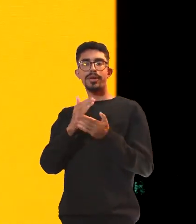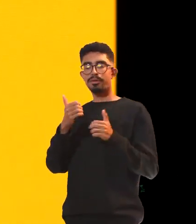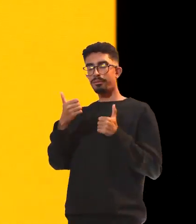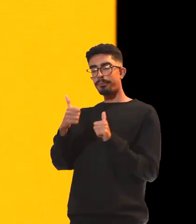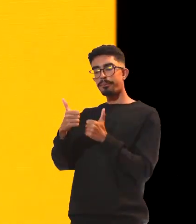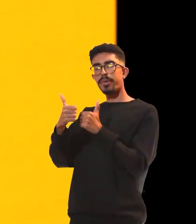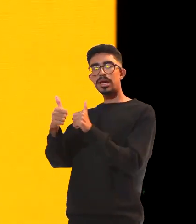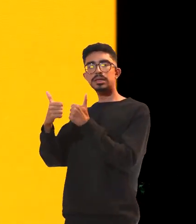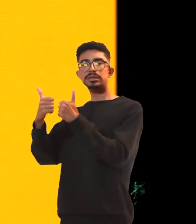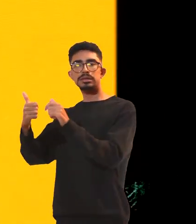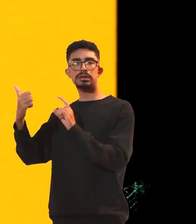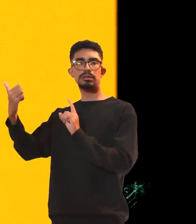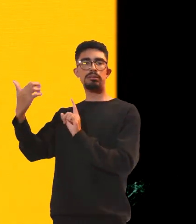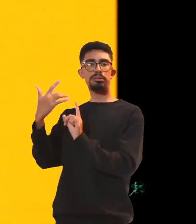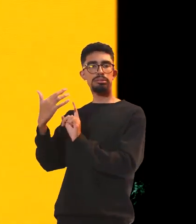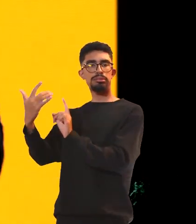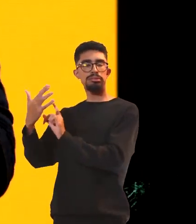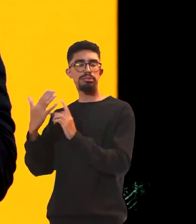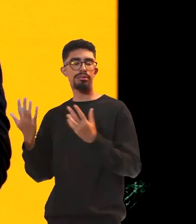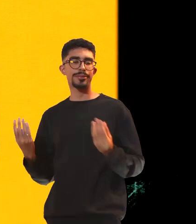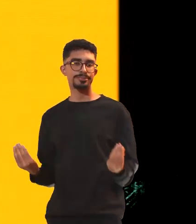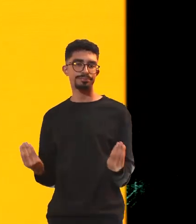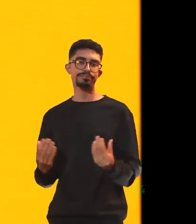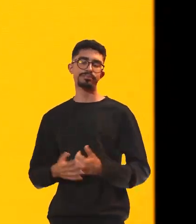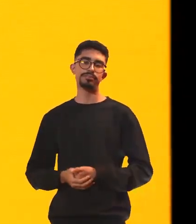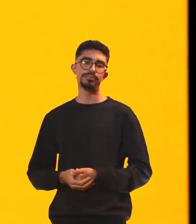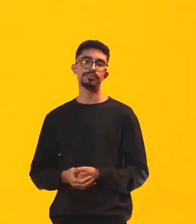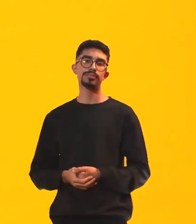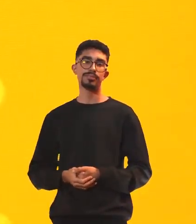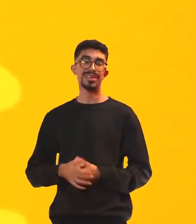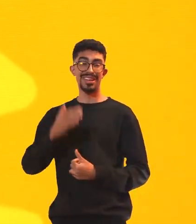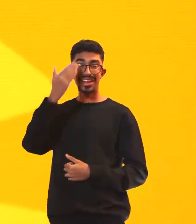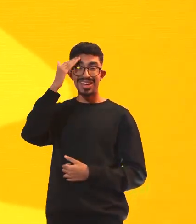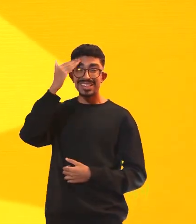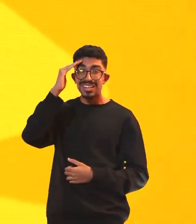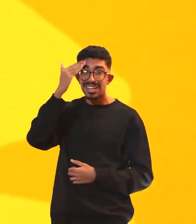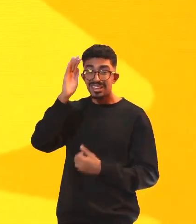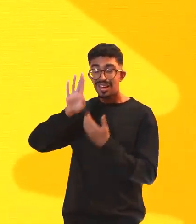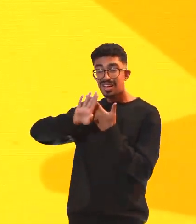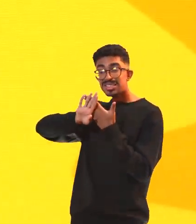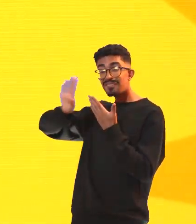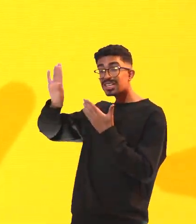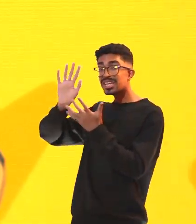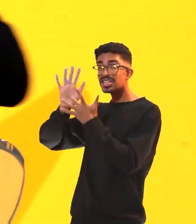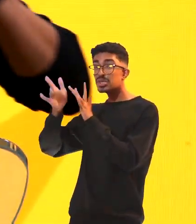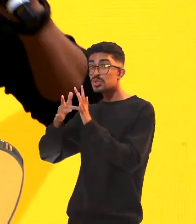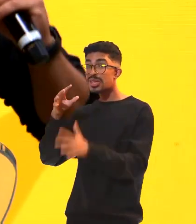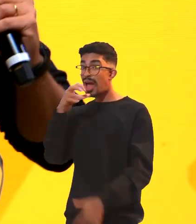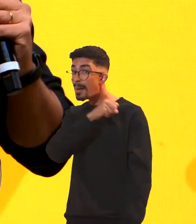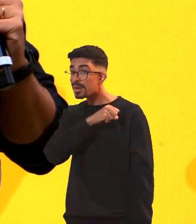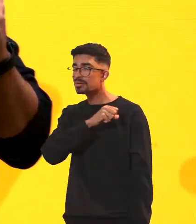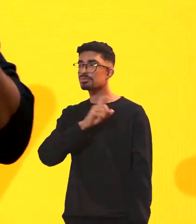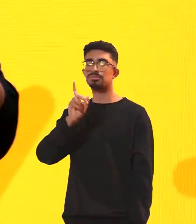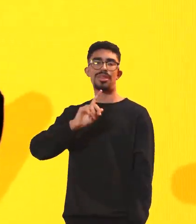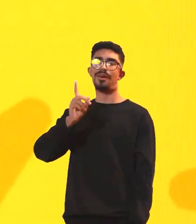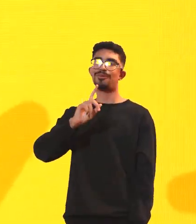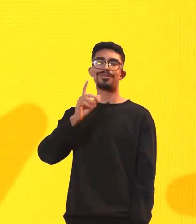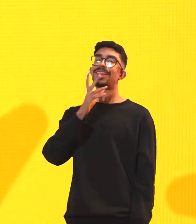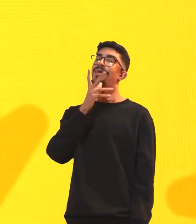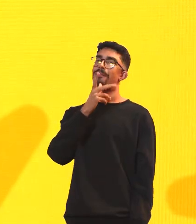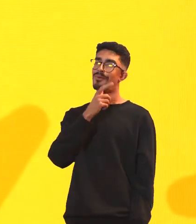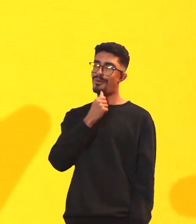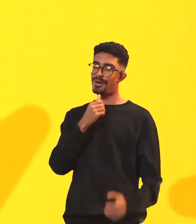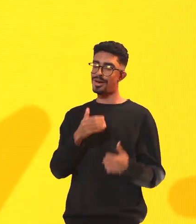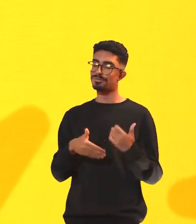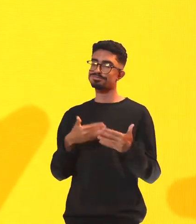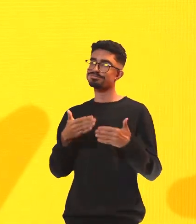pelas influências. Entenda uma coisa, se afastar de Jesus não é do dia para a noite, não é aqui pronto, sumir.